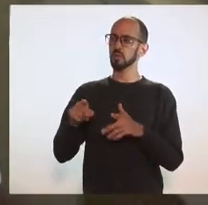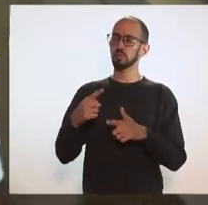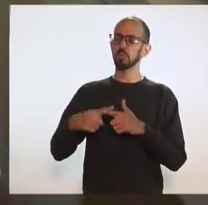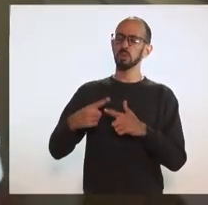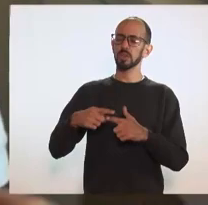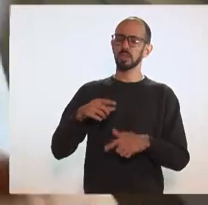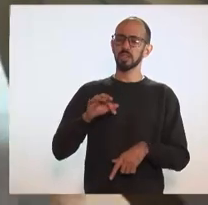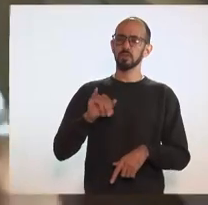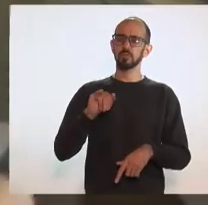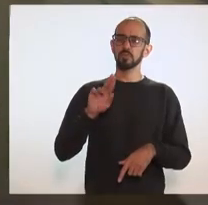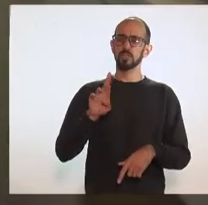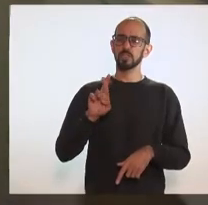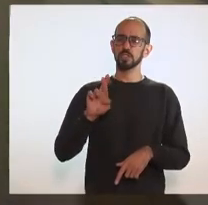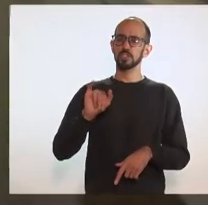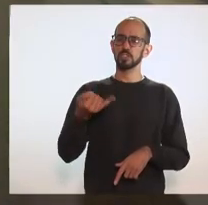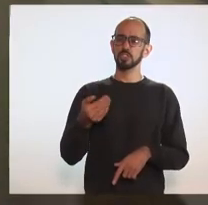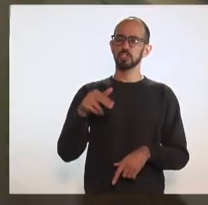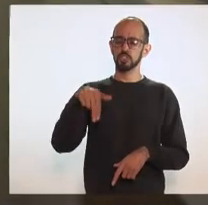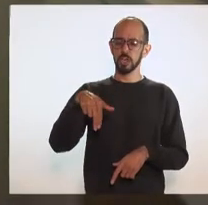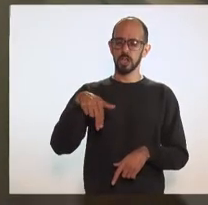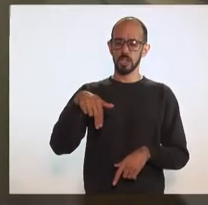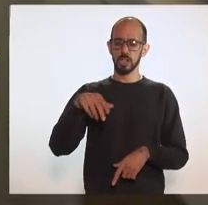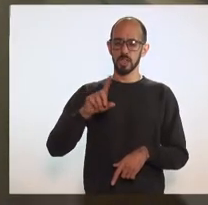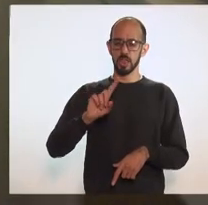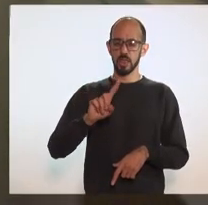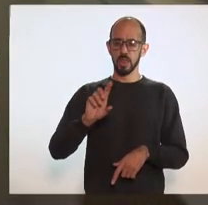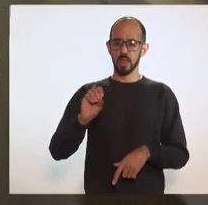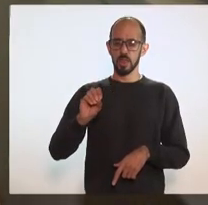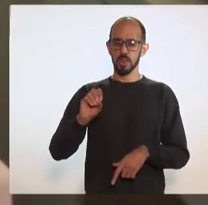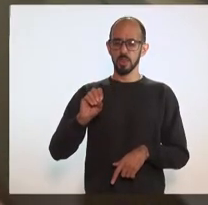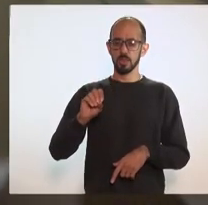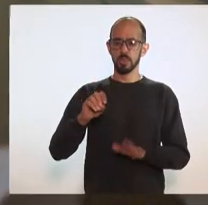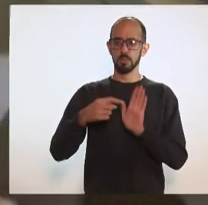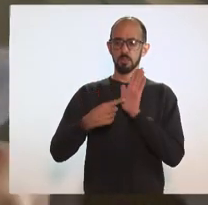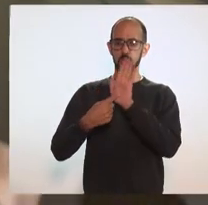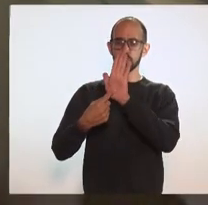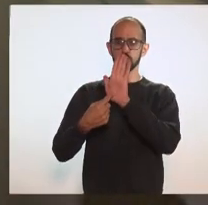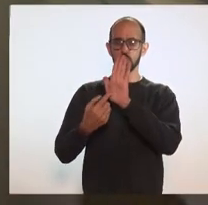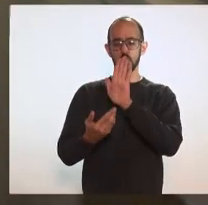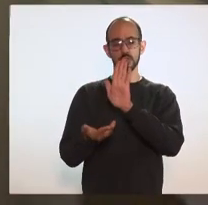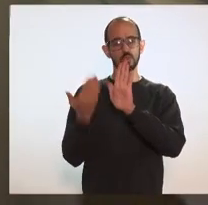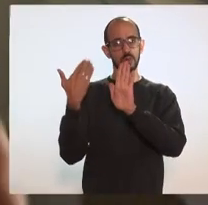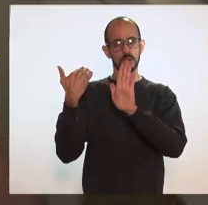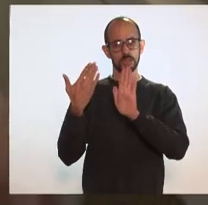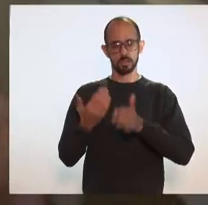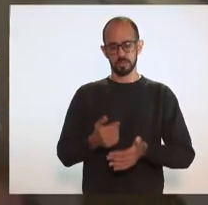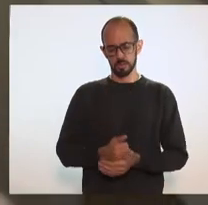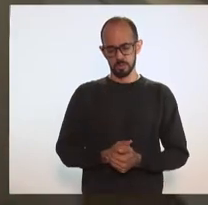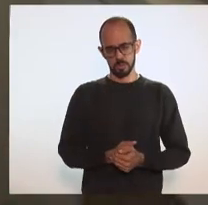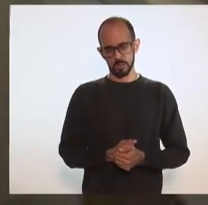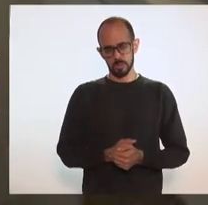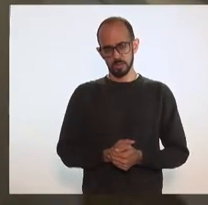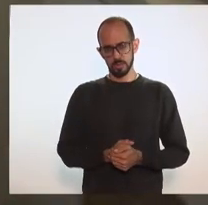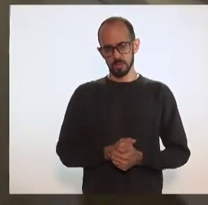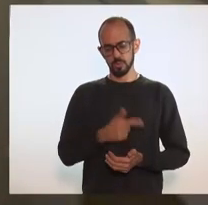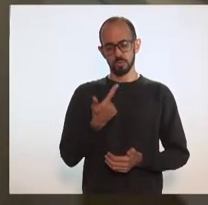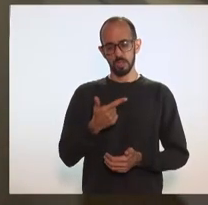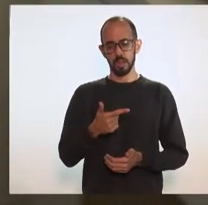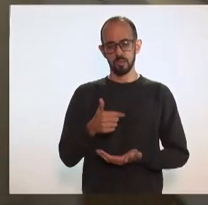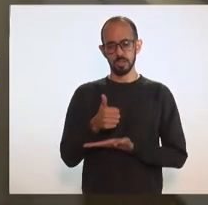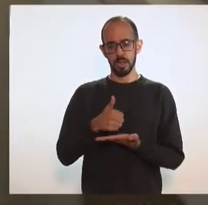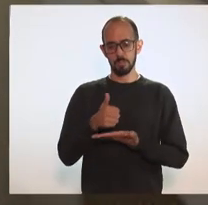já não rodou isso lá ele fundamentou toda sua